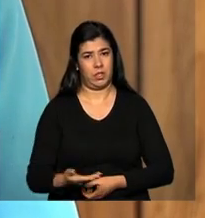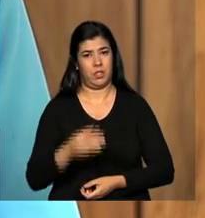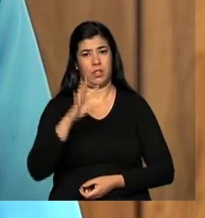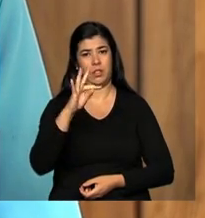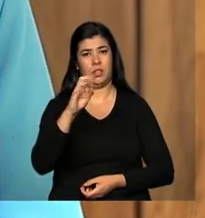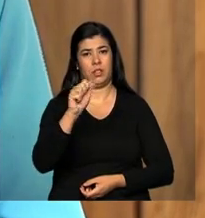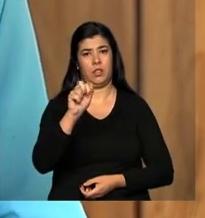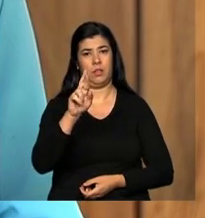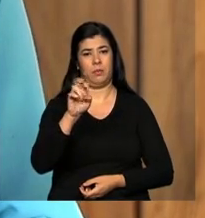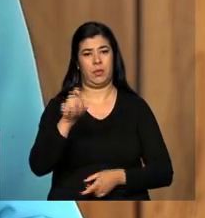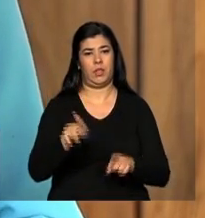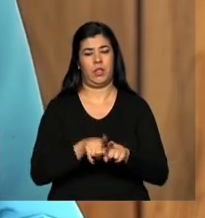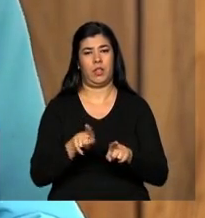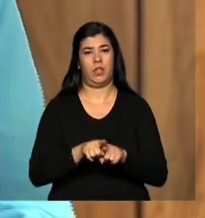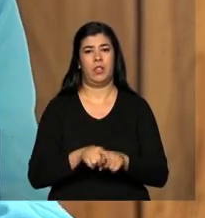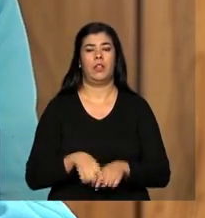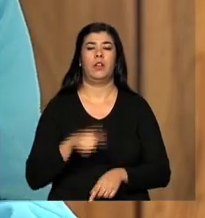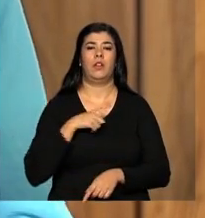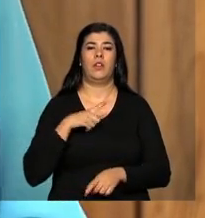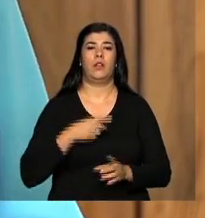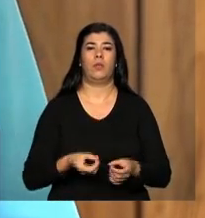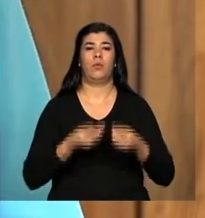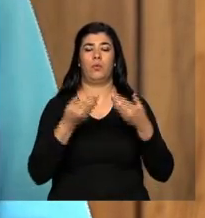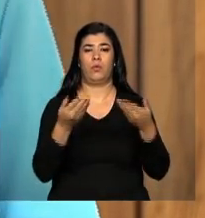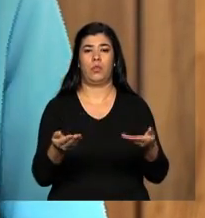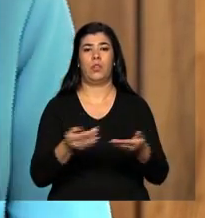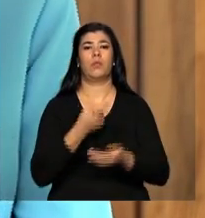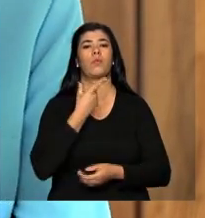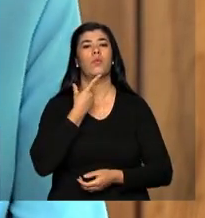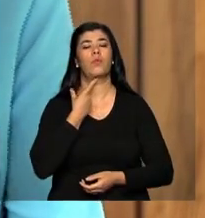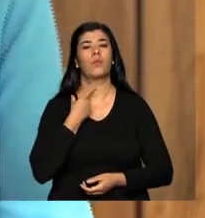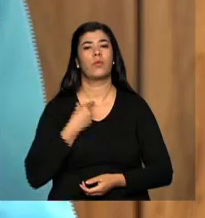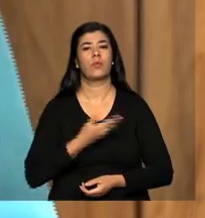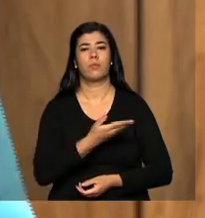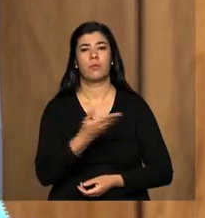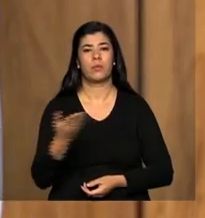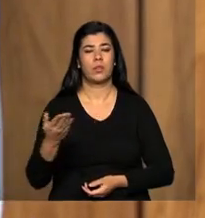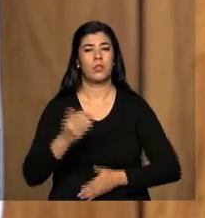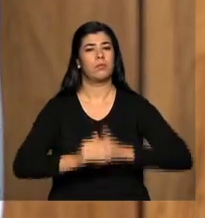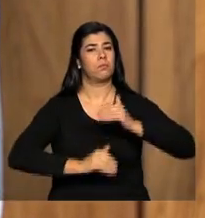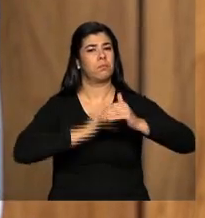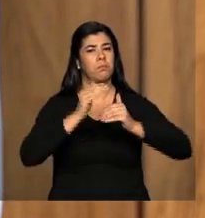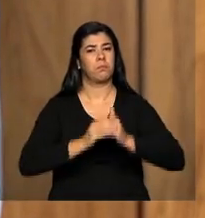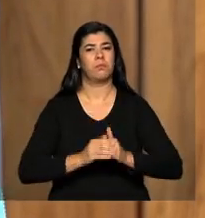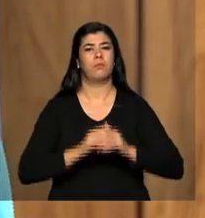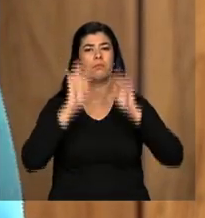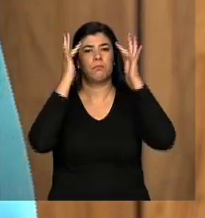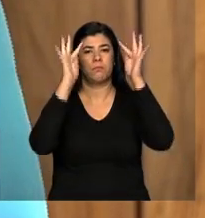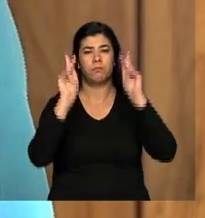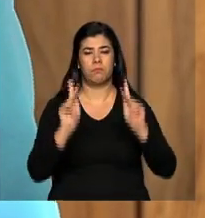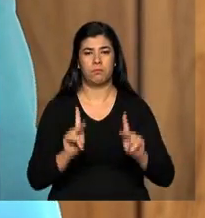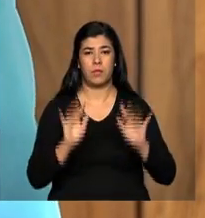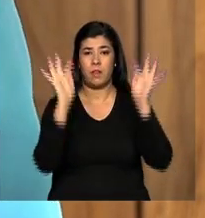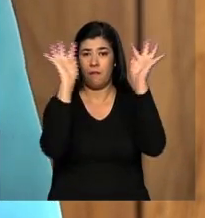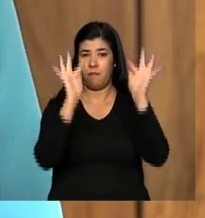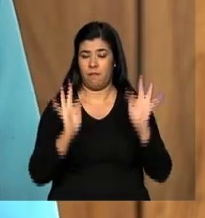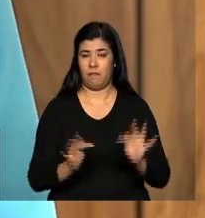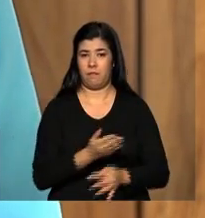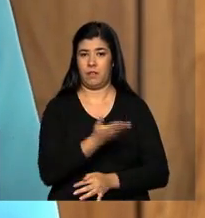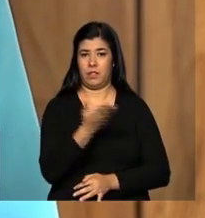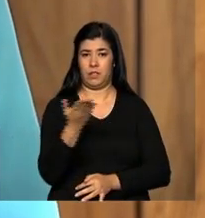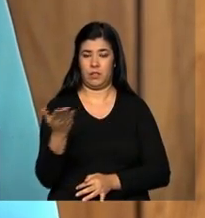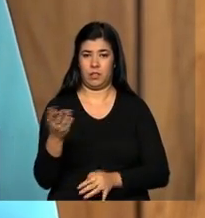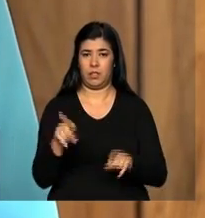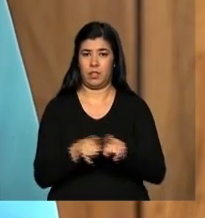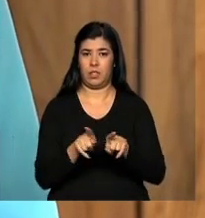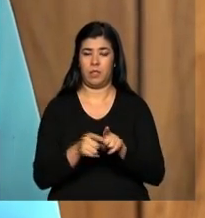Vásquez. Quero enviar aqui os votos de prosperidade, felicidade